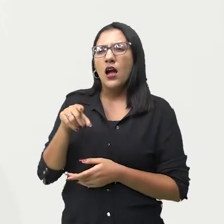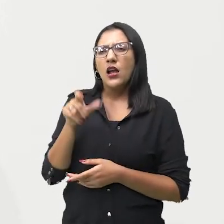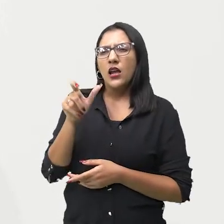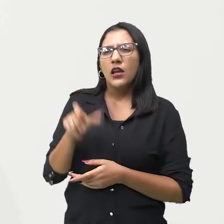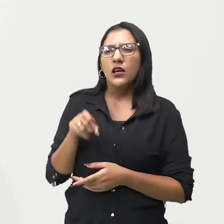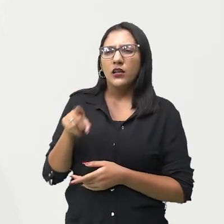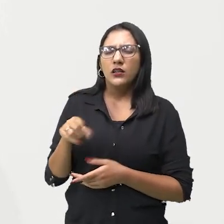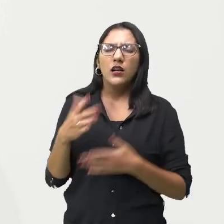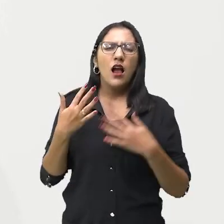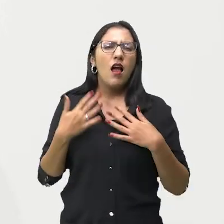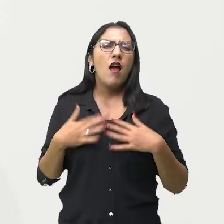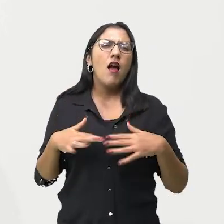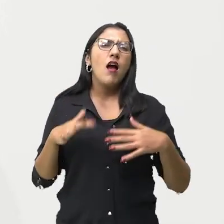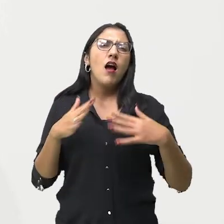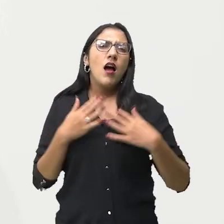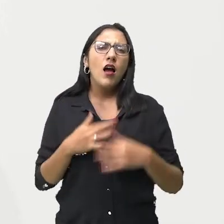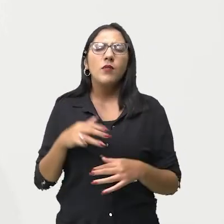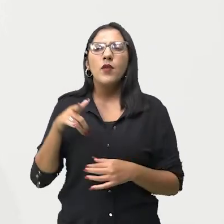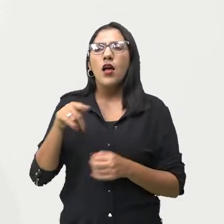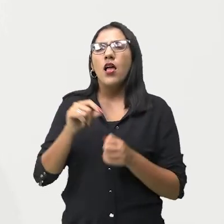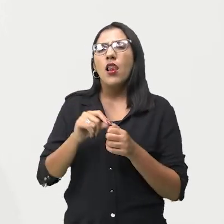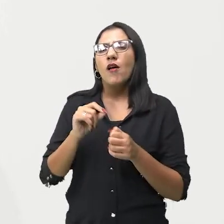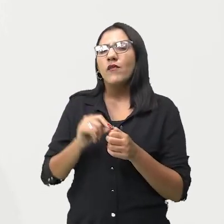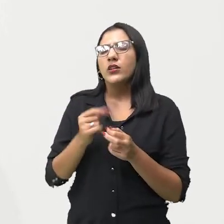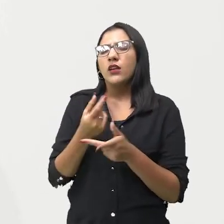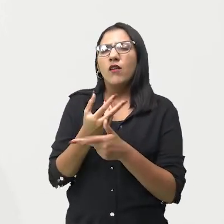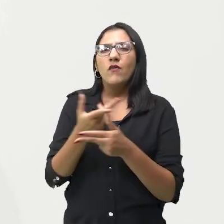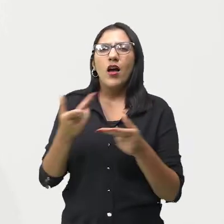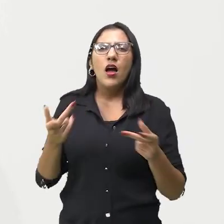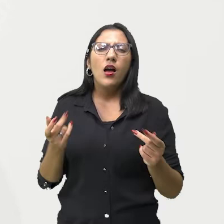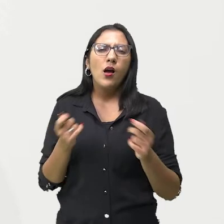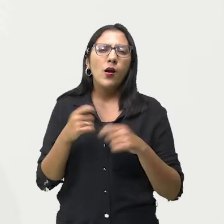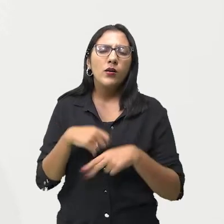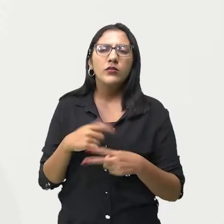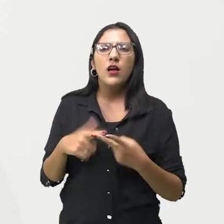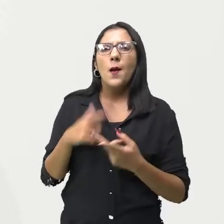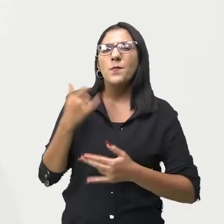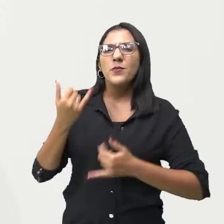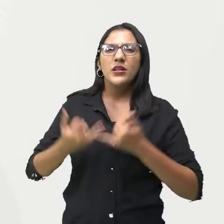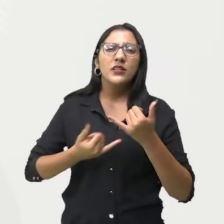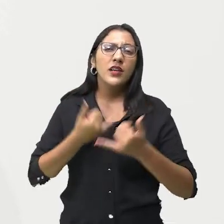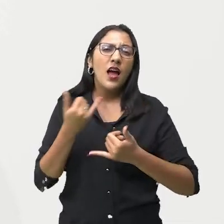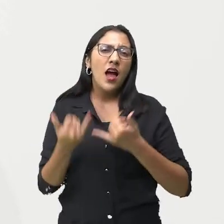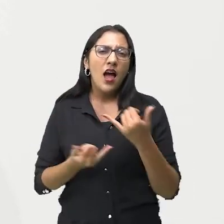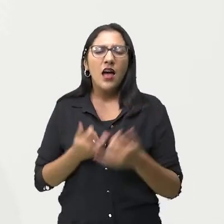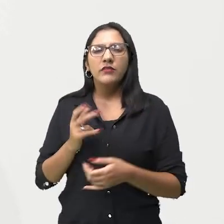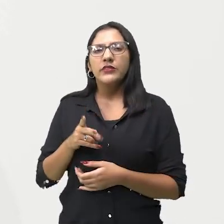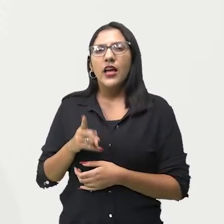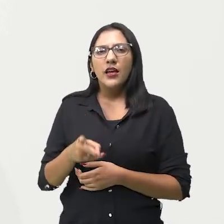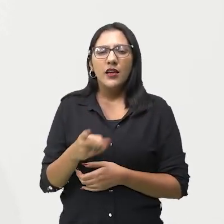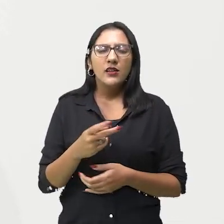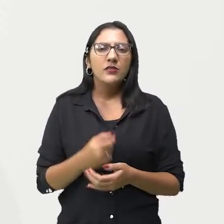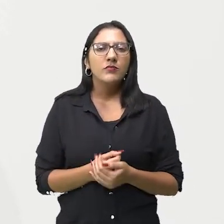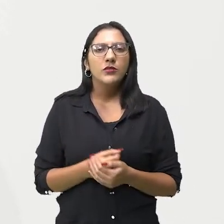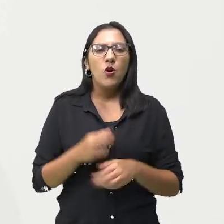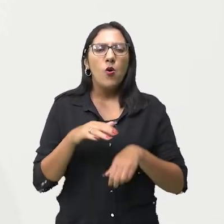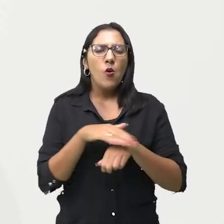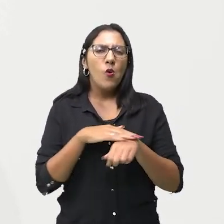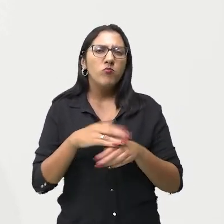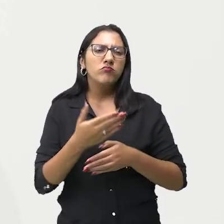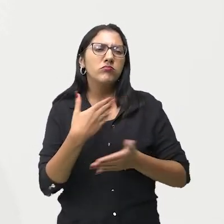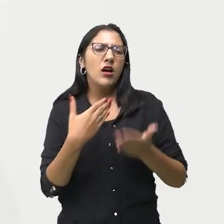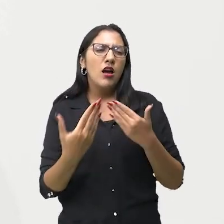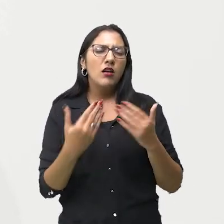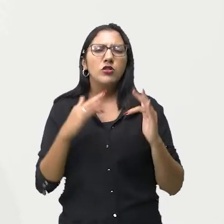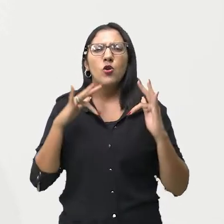ela tranquila, né? Ela fazia as tarefas dela, ela brincava sempre, conversava